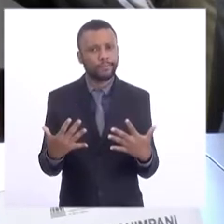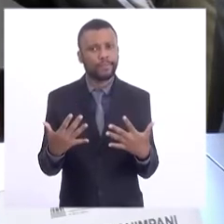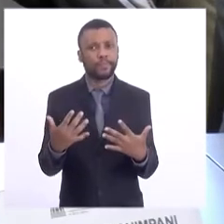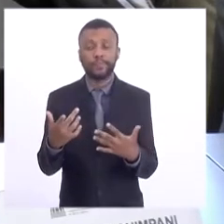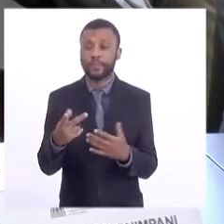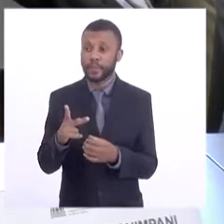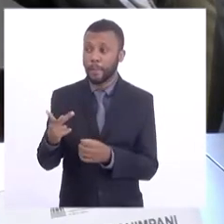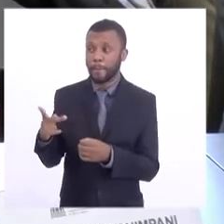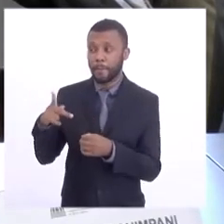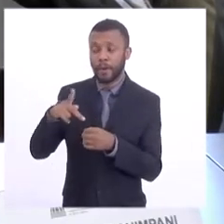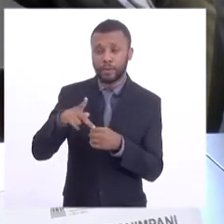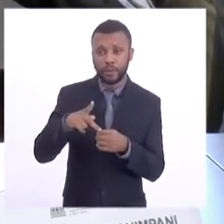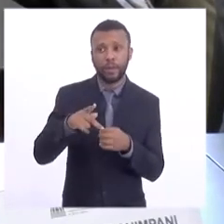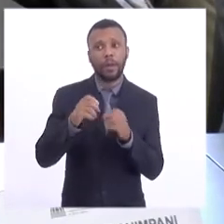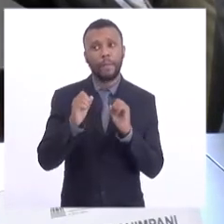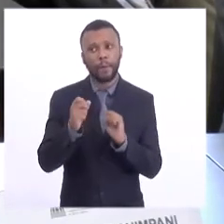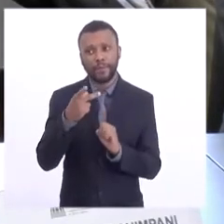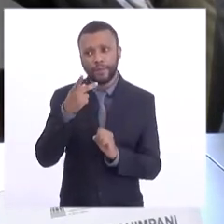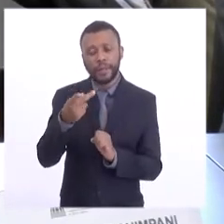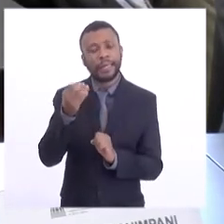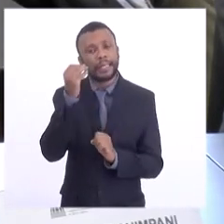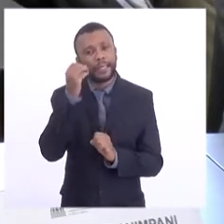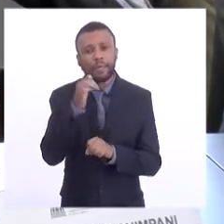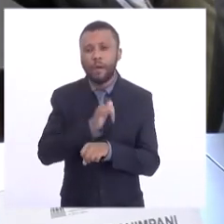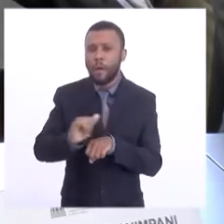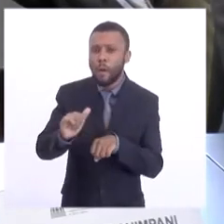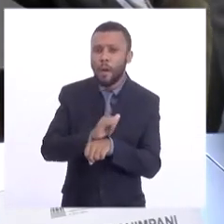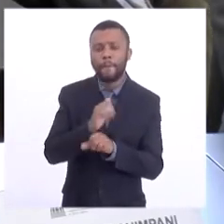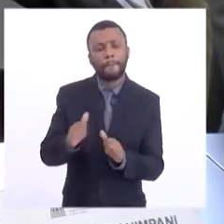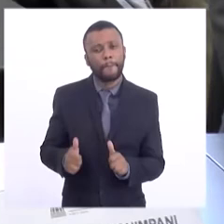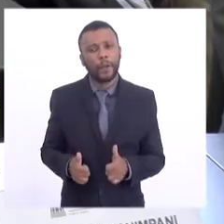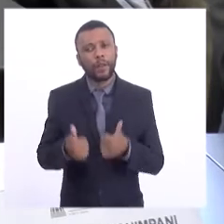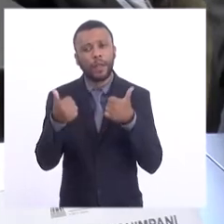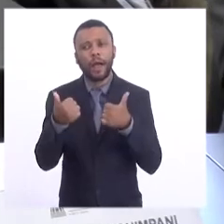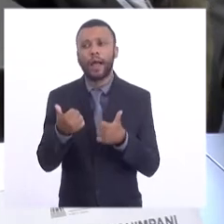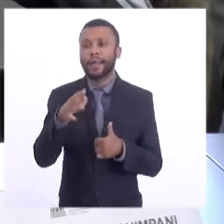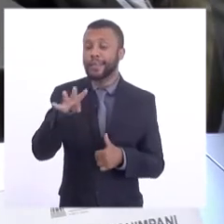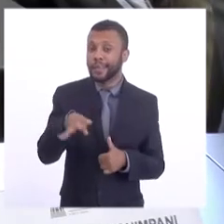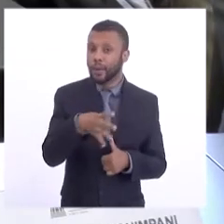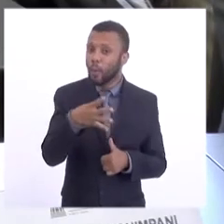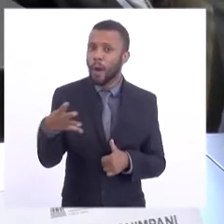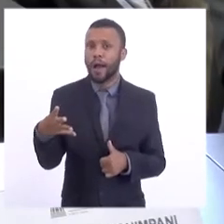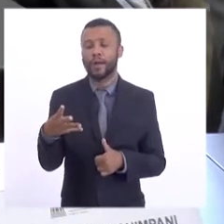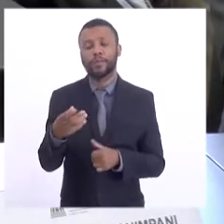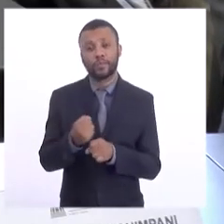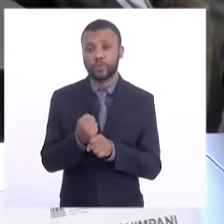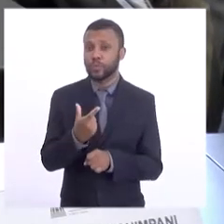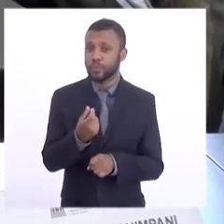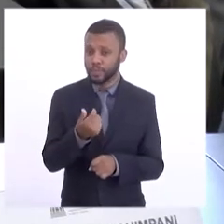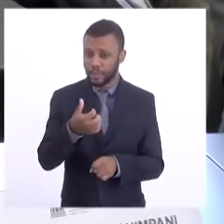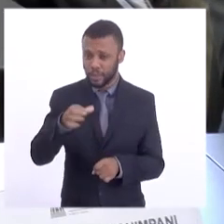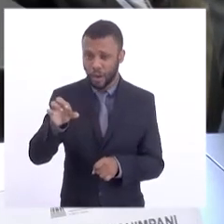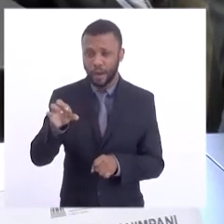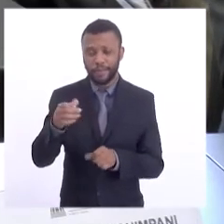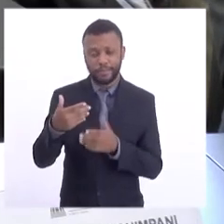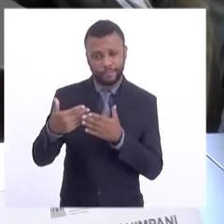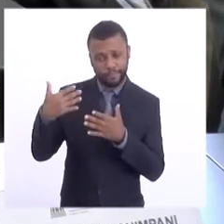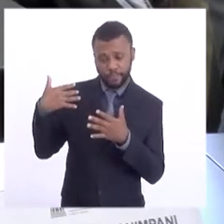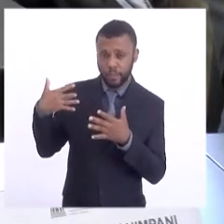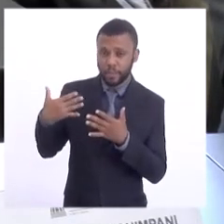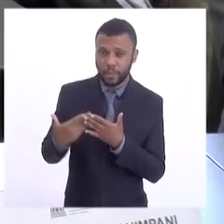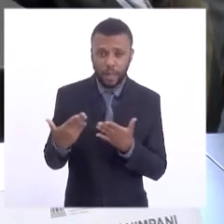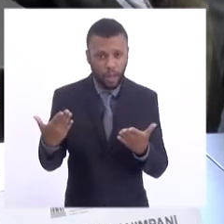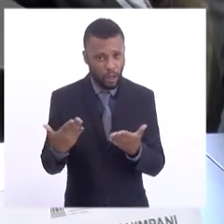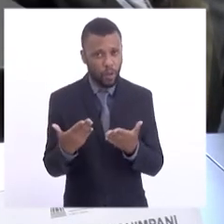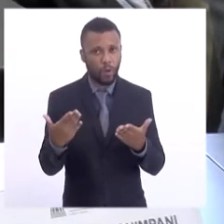procuradoria venha no decorrer do tempo tentando fazer para melhorar esse quadro então a gente em 2019 desde 2019 a gente